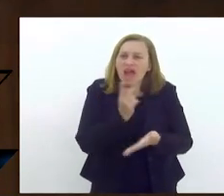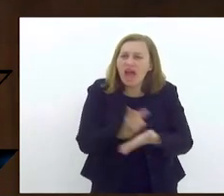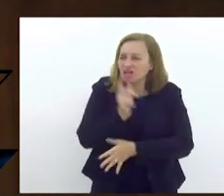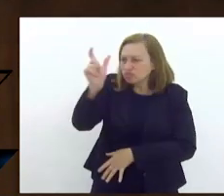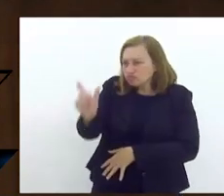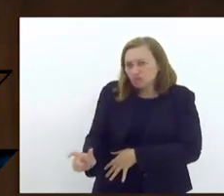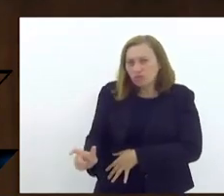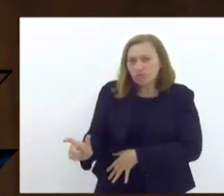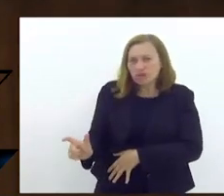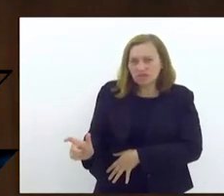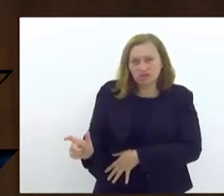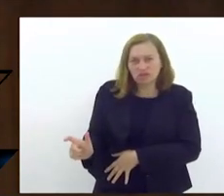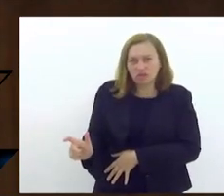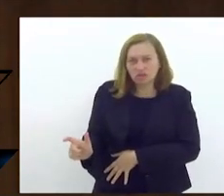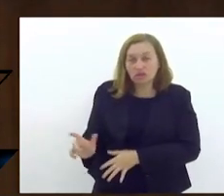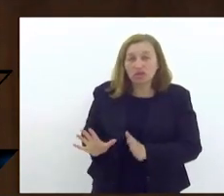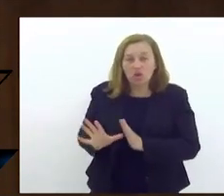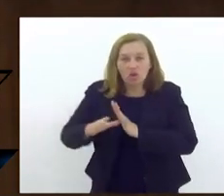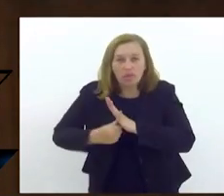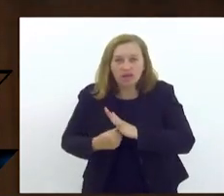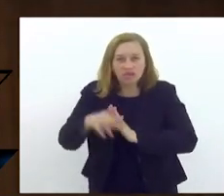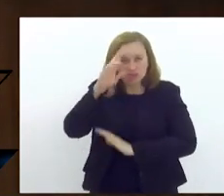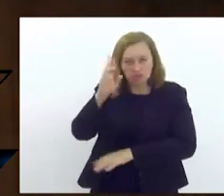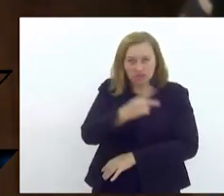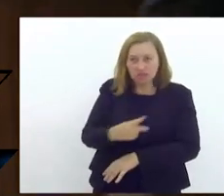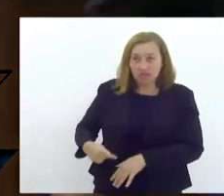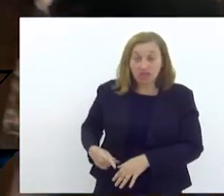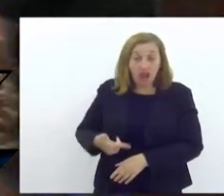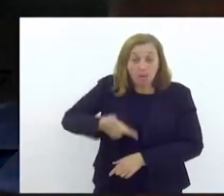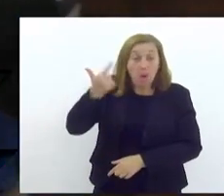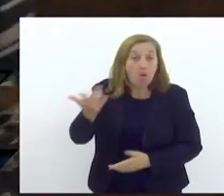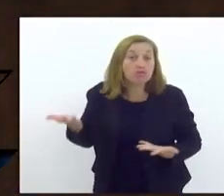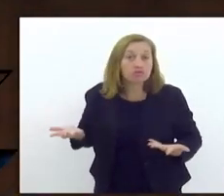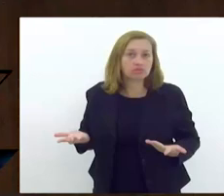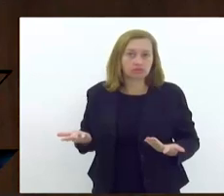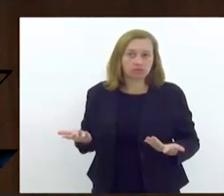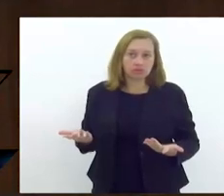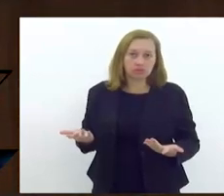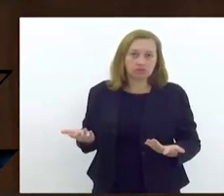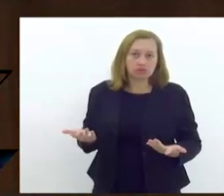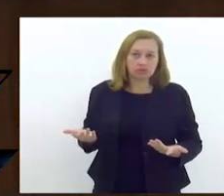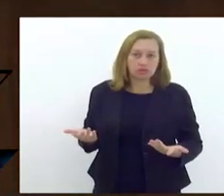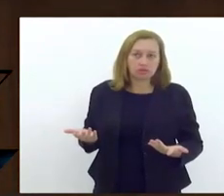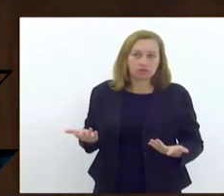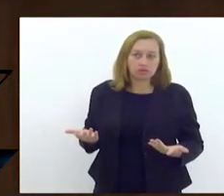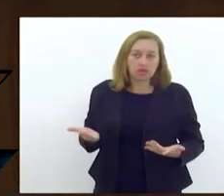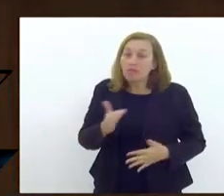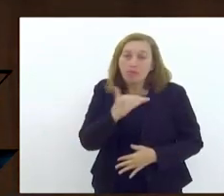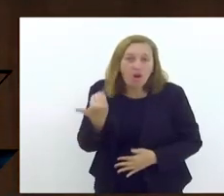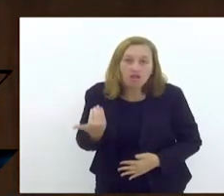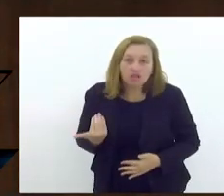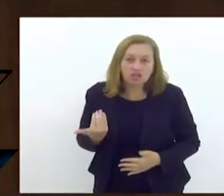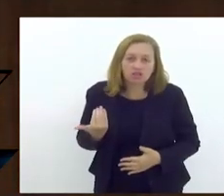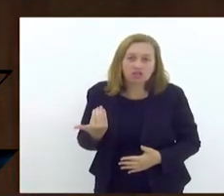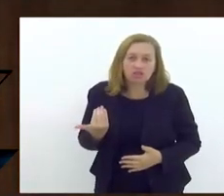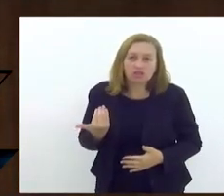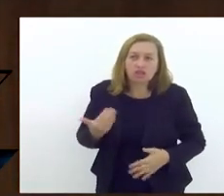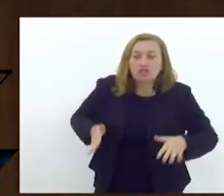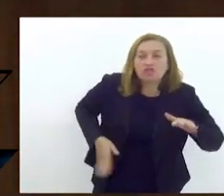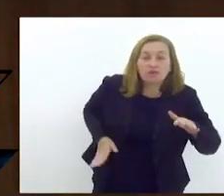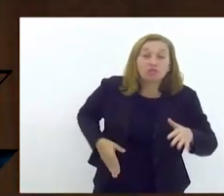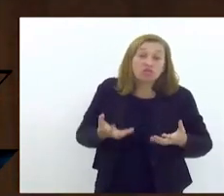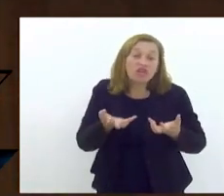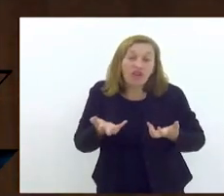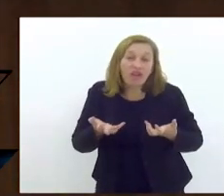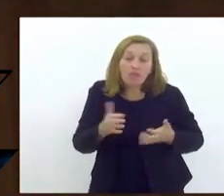pessoa quando está sendo assaltada presidente ela vai tomar um tiro e o efeito desse tiro é a morte é isso que os vagabundos